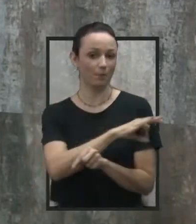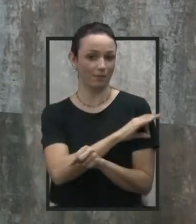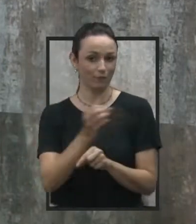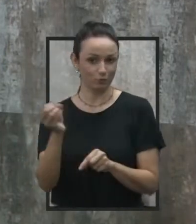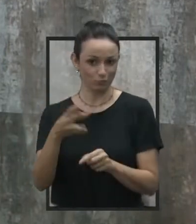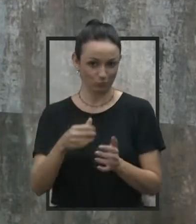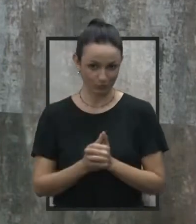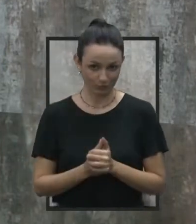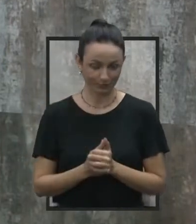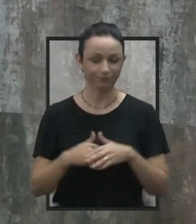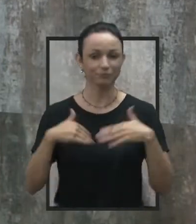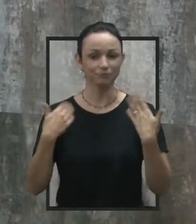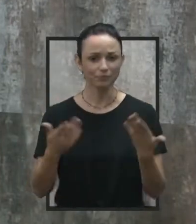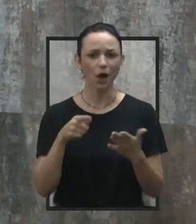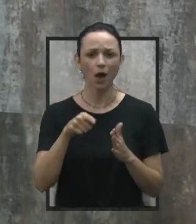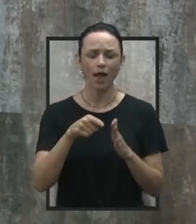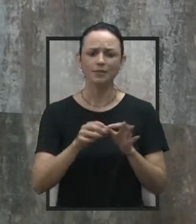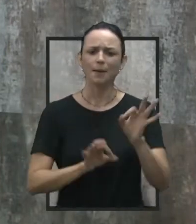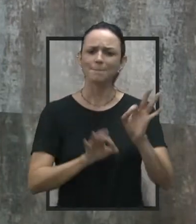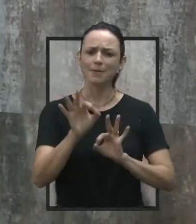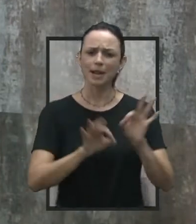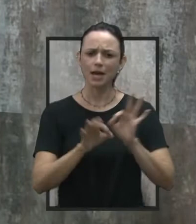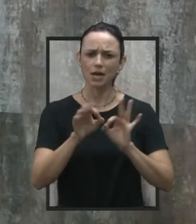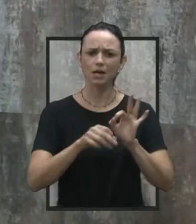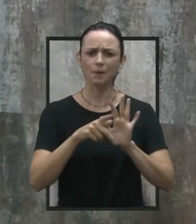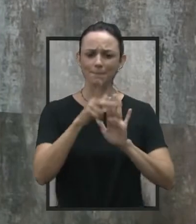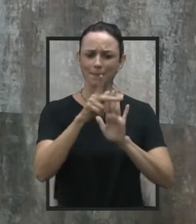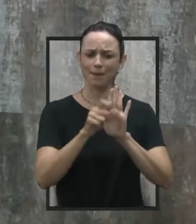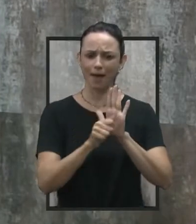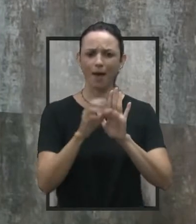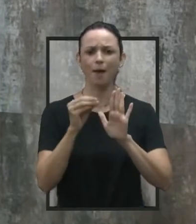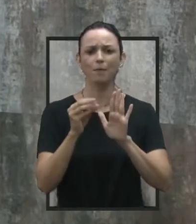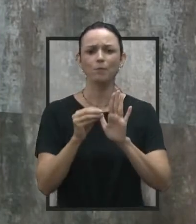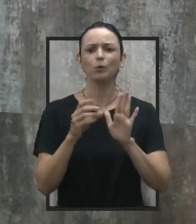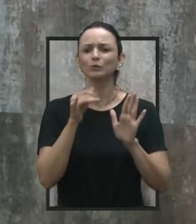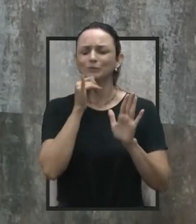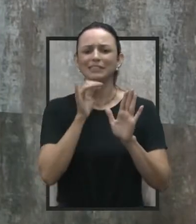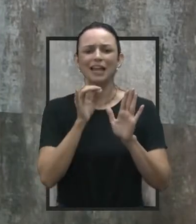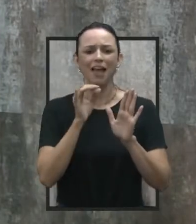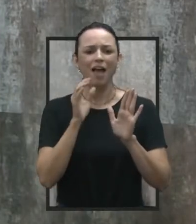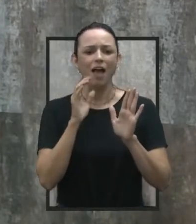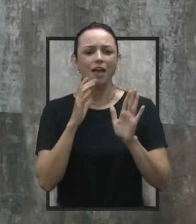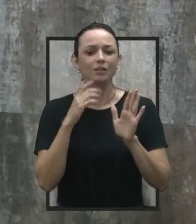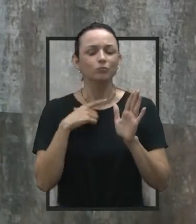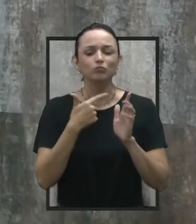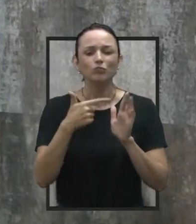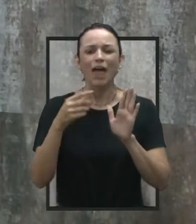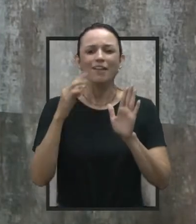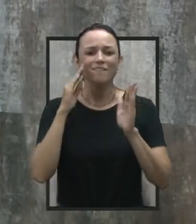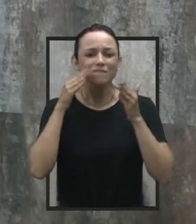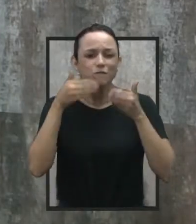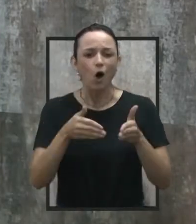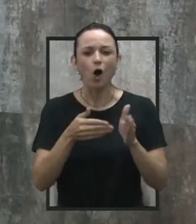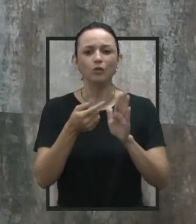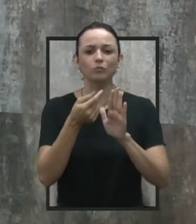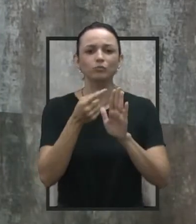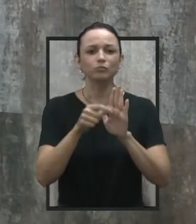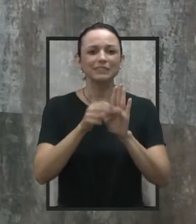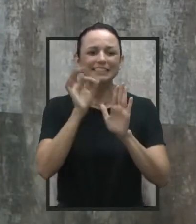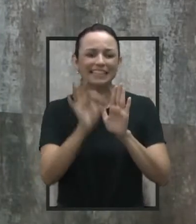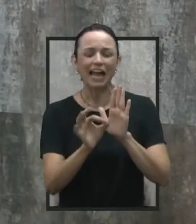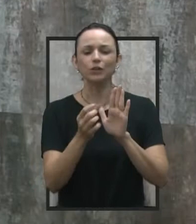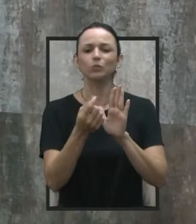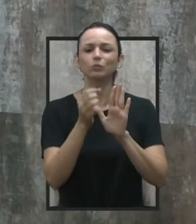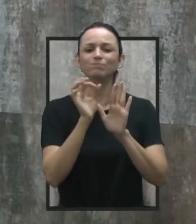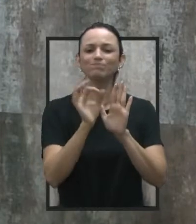prefeito, né? Então, o plano plurianual é uma legislação muito genérica. Eu não encontro ali disposições específicas de valores.